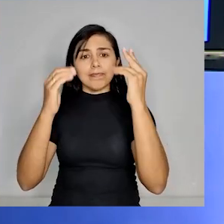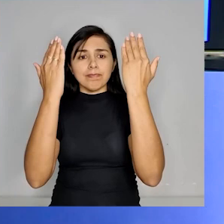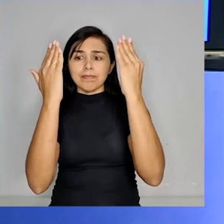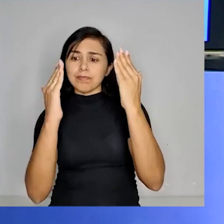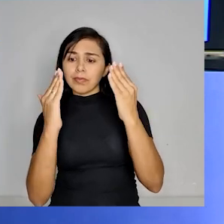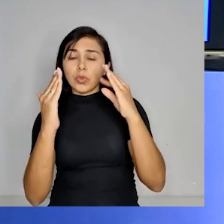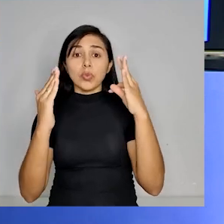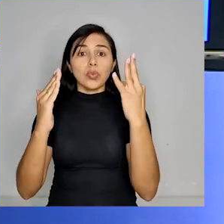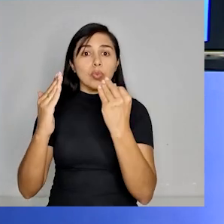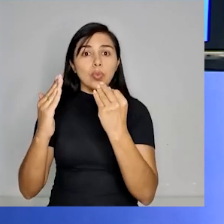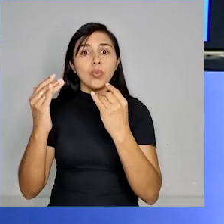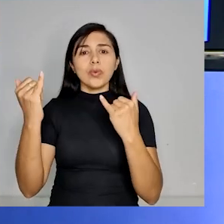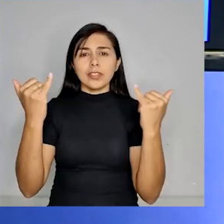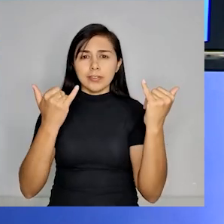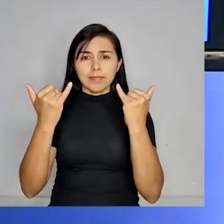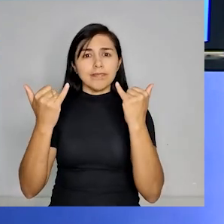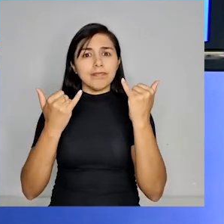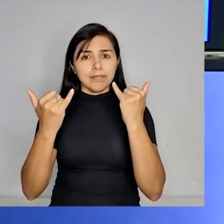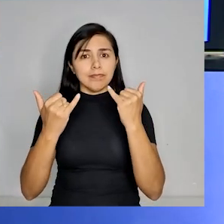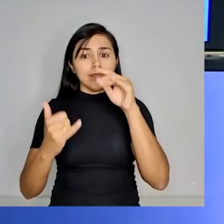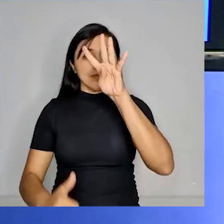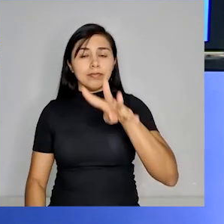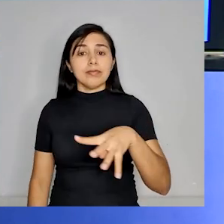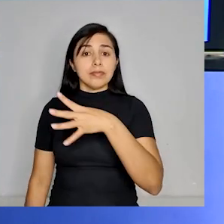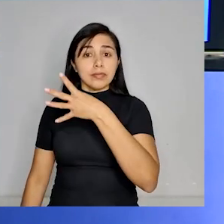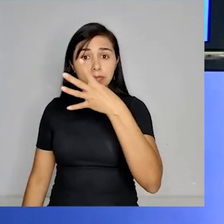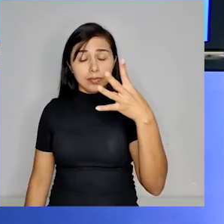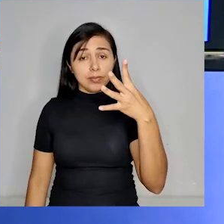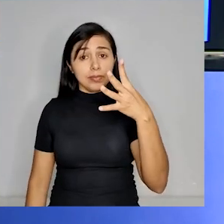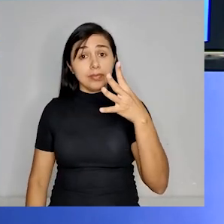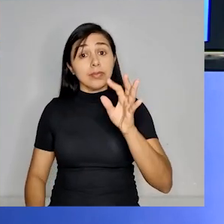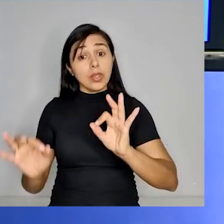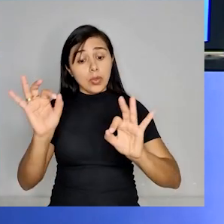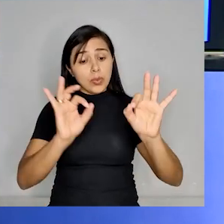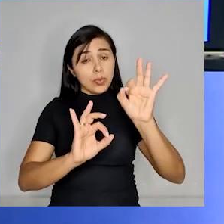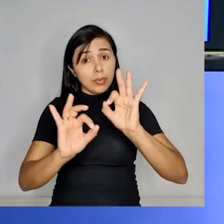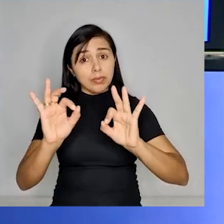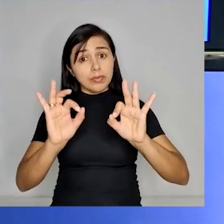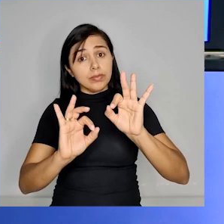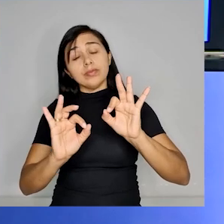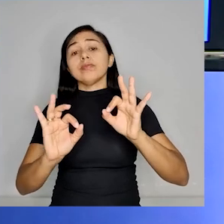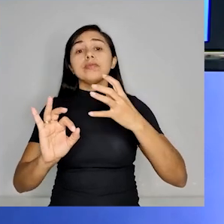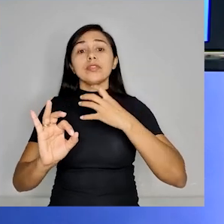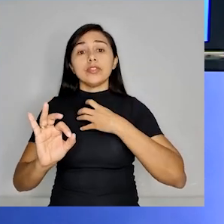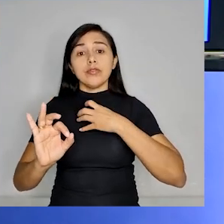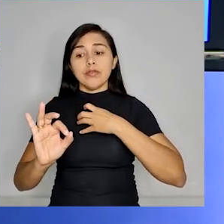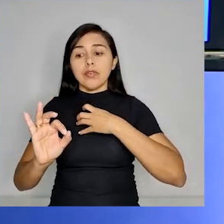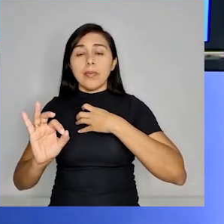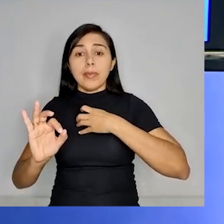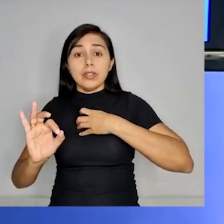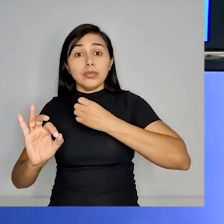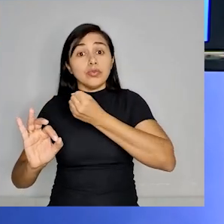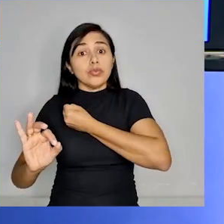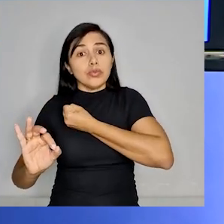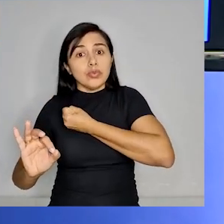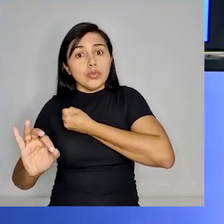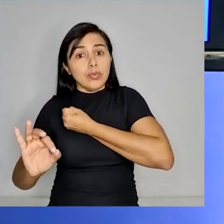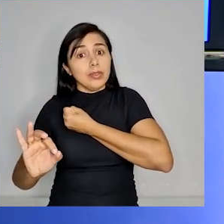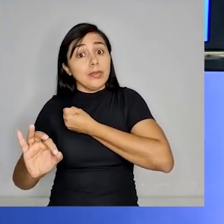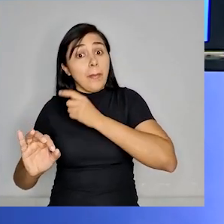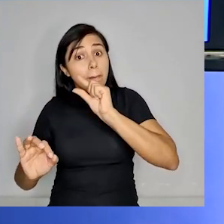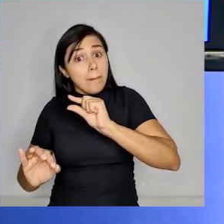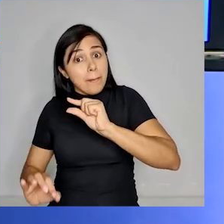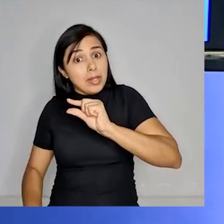da tabela e organizar ela em rol. O que seria o rol? O rol é você organizar as informações de maneira